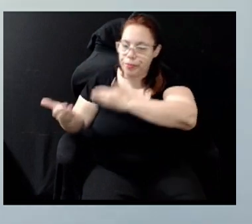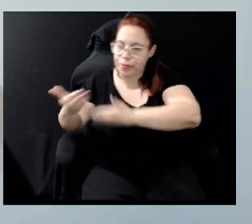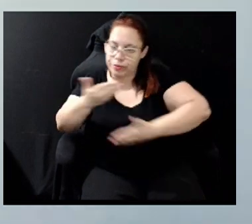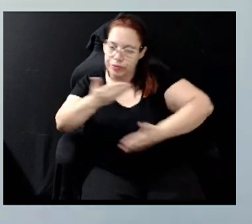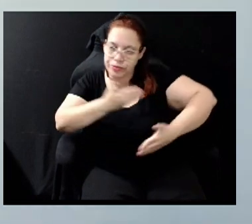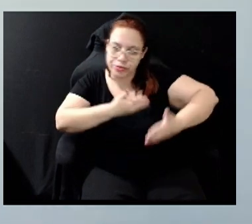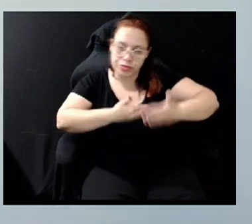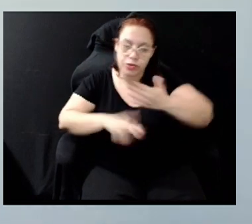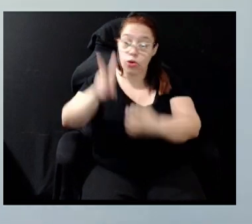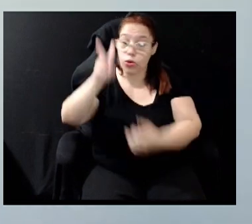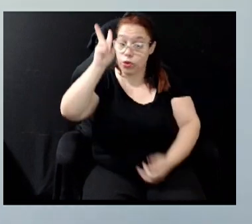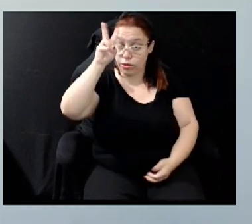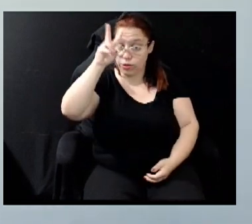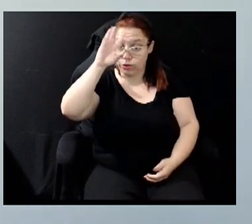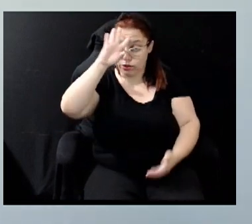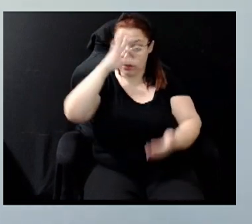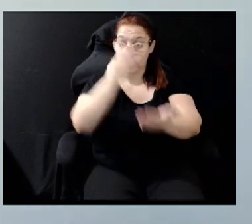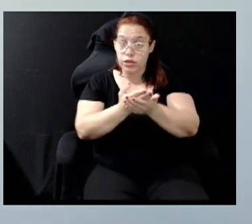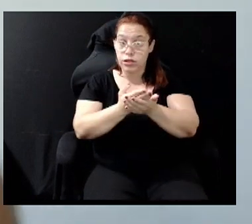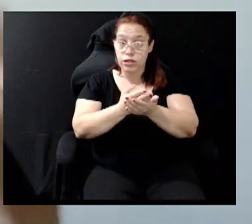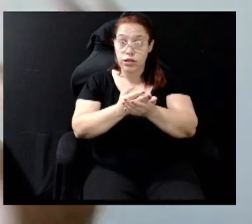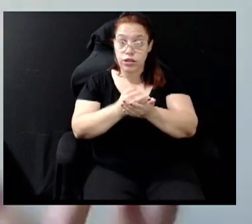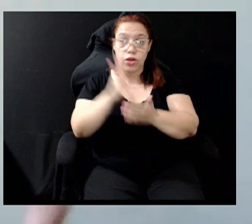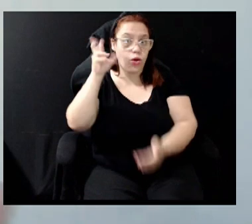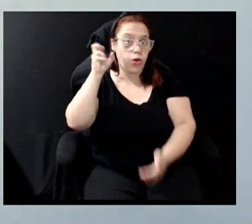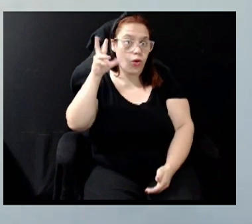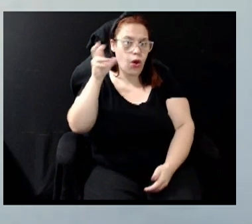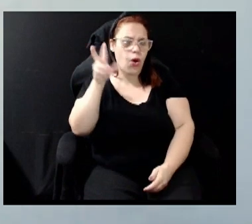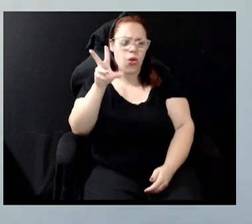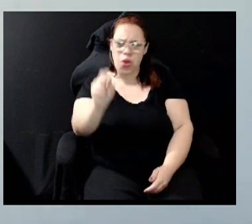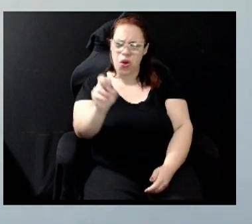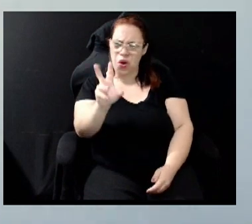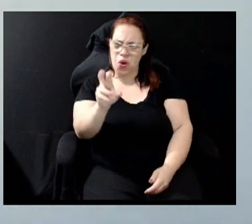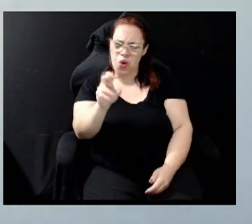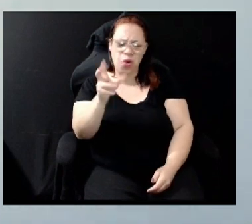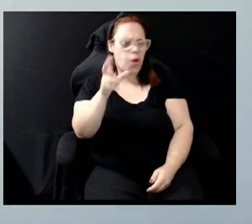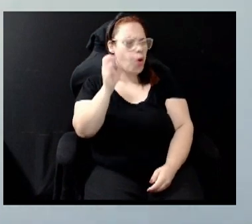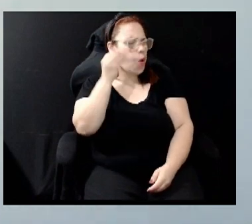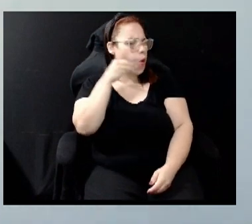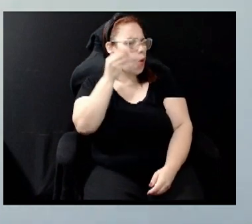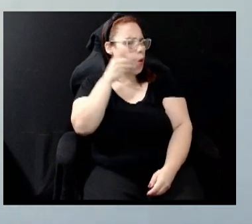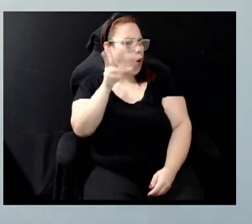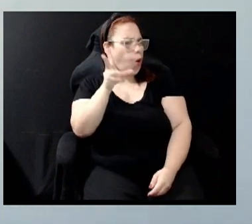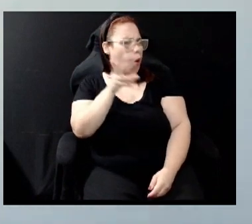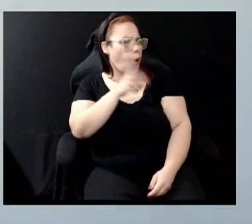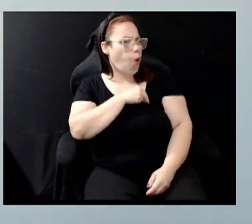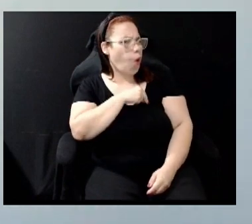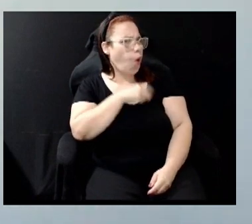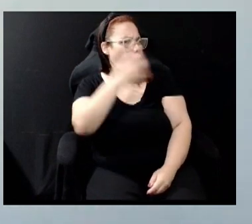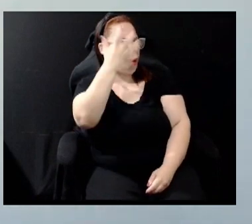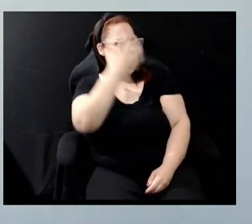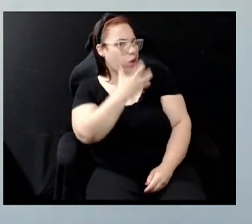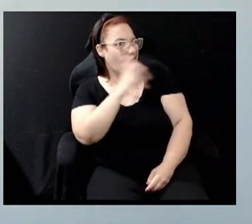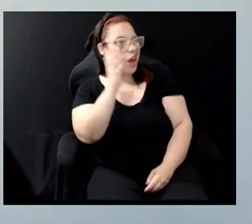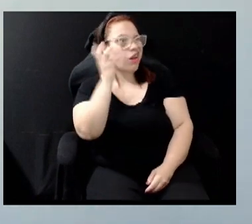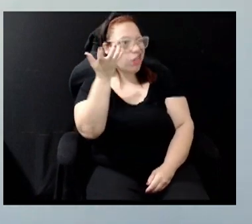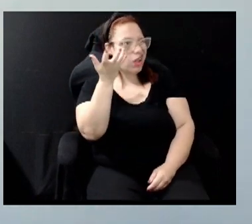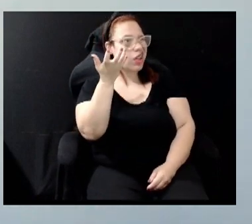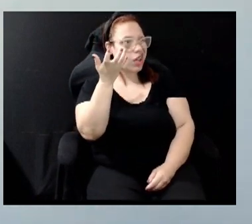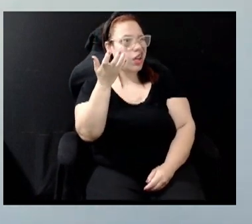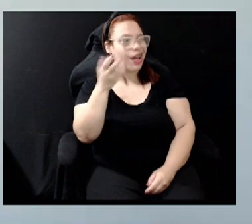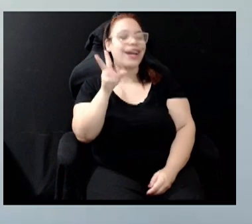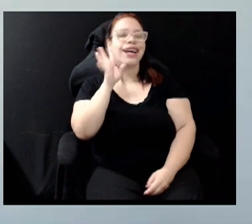né? Eu acredito que vocês aí ouviram de nossos avós, de experiência, de falar, nossa, sério que acontecia isso? Que legal,